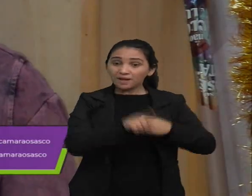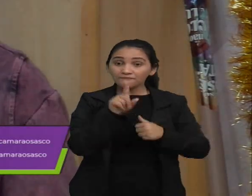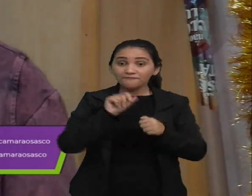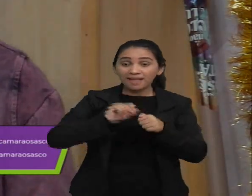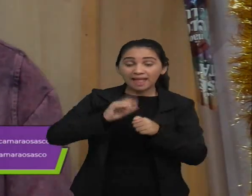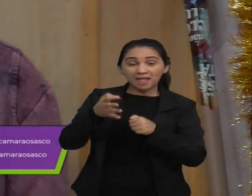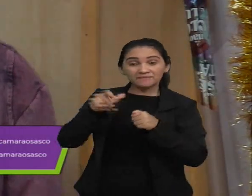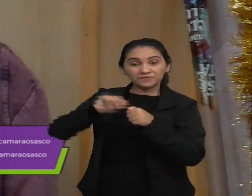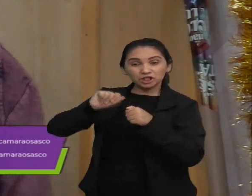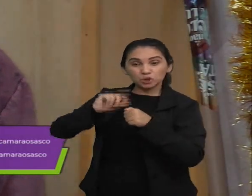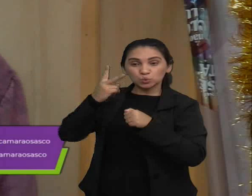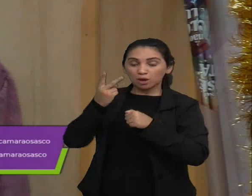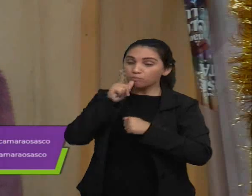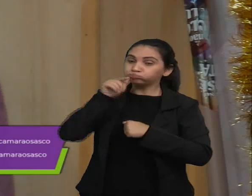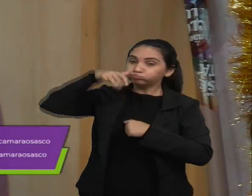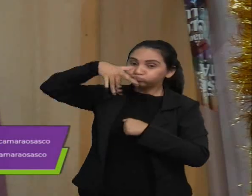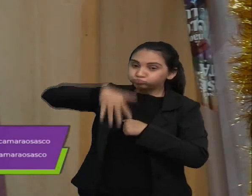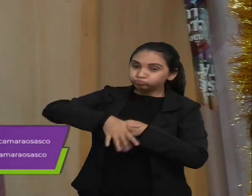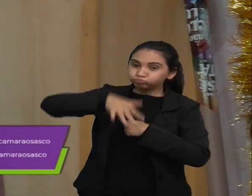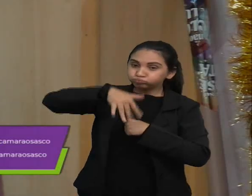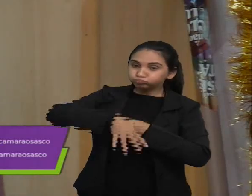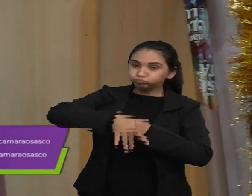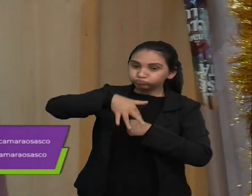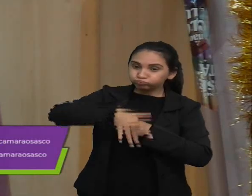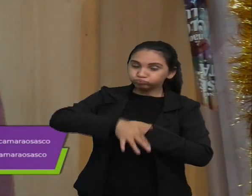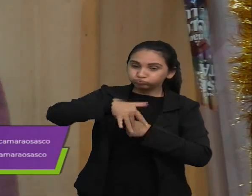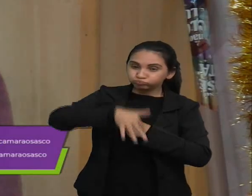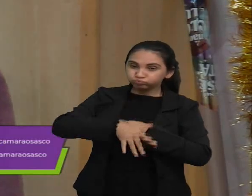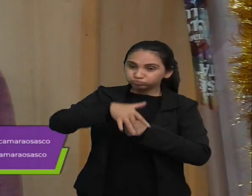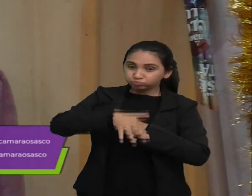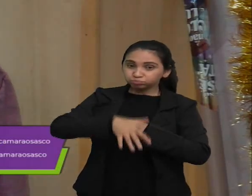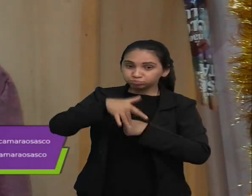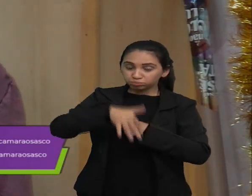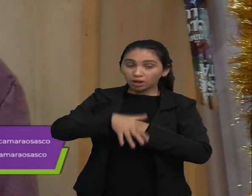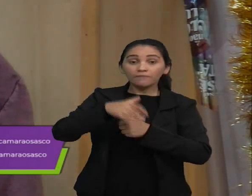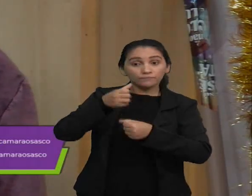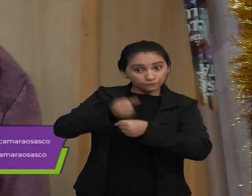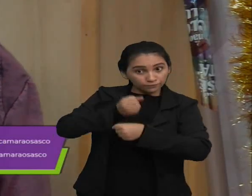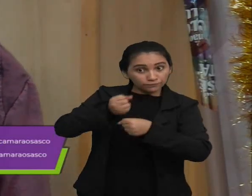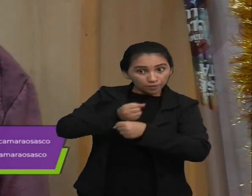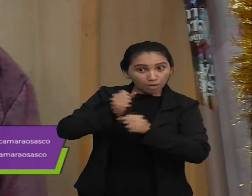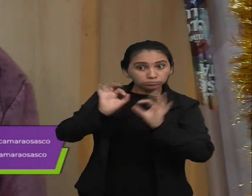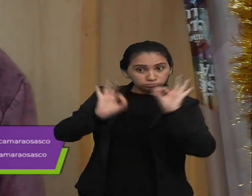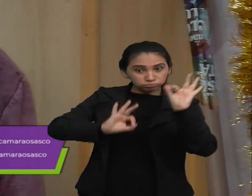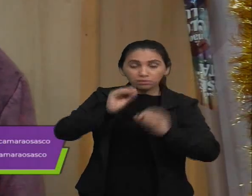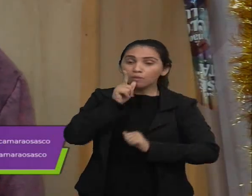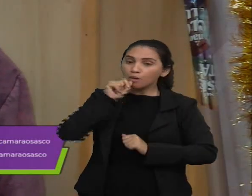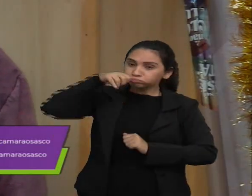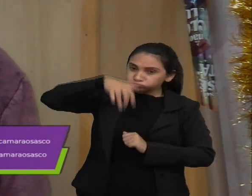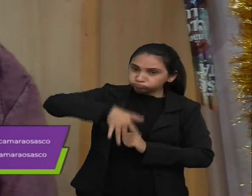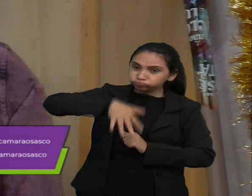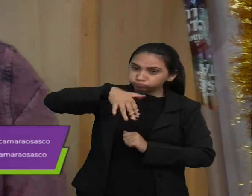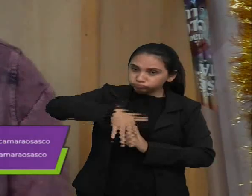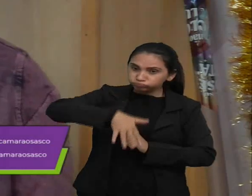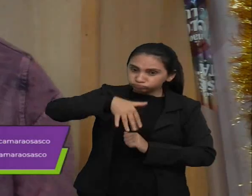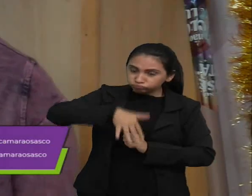de dessalinização no Estado. é importante fazer usina de dessalinização?